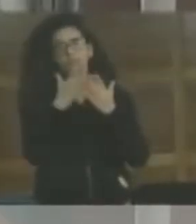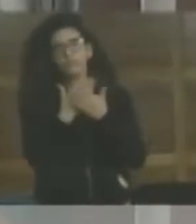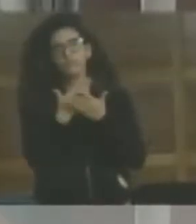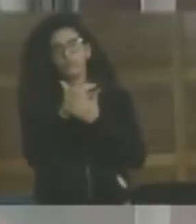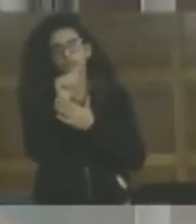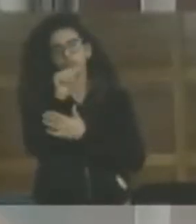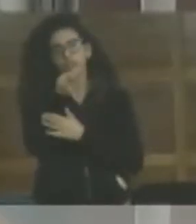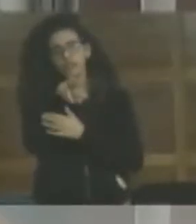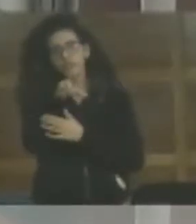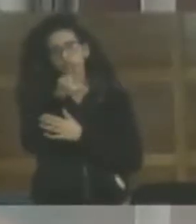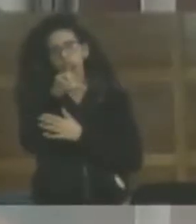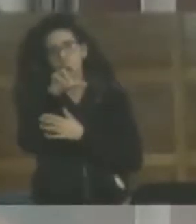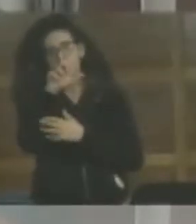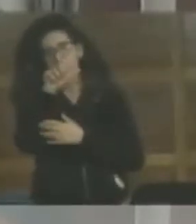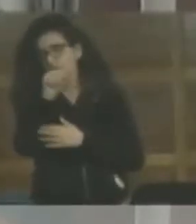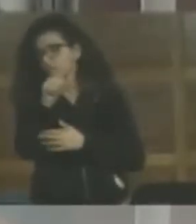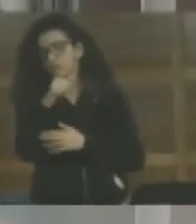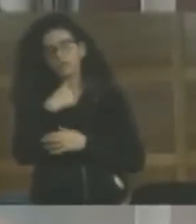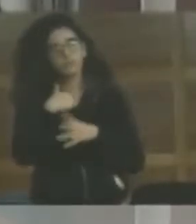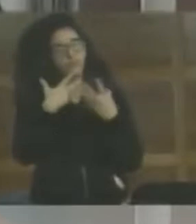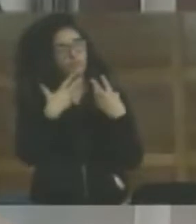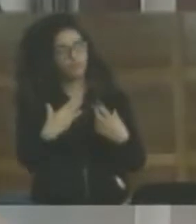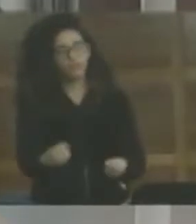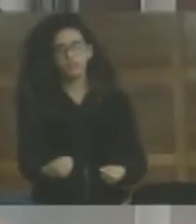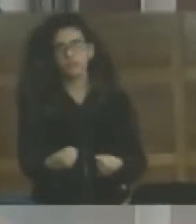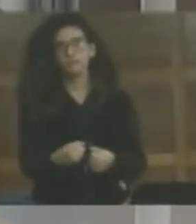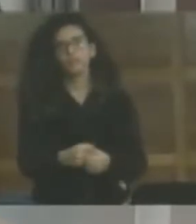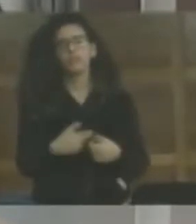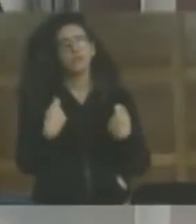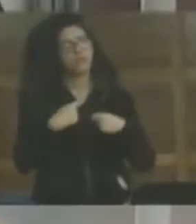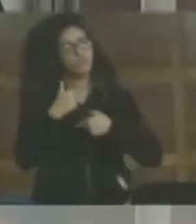Áurea Pires da Gama é inadmissível. A